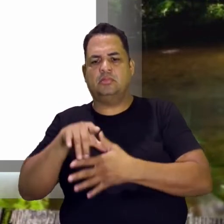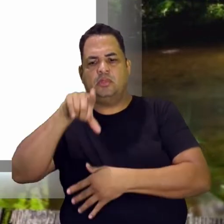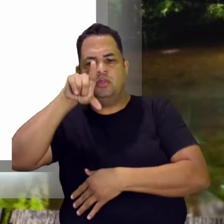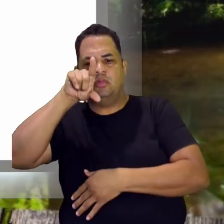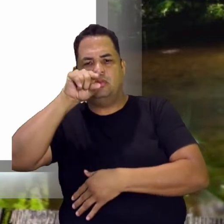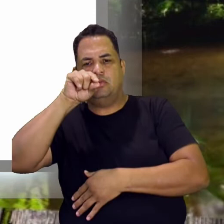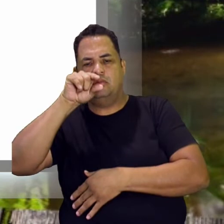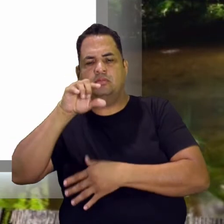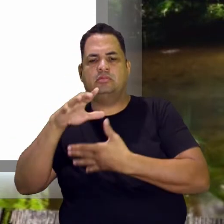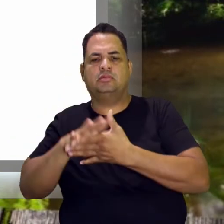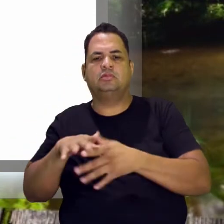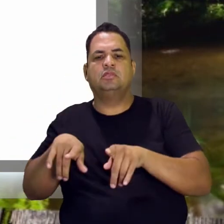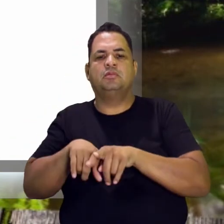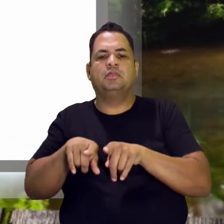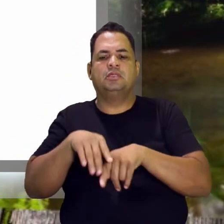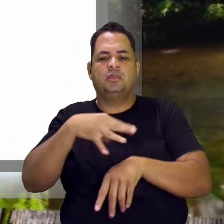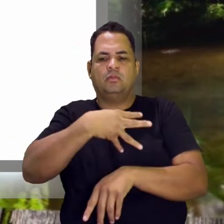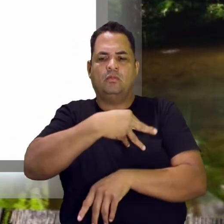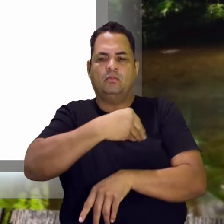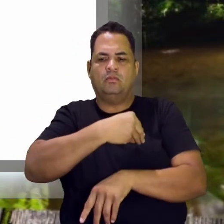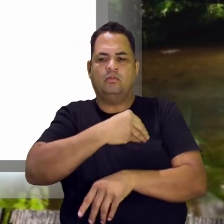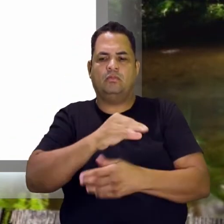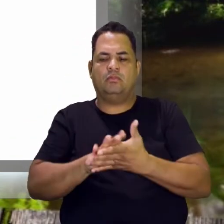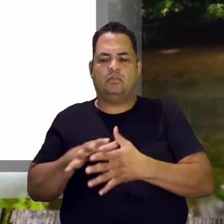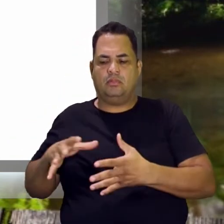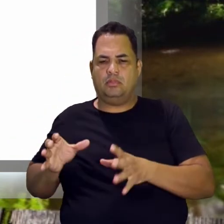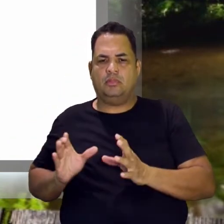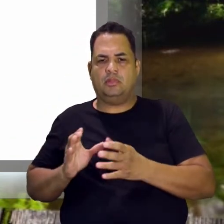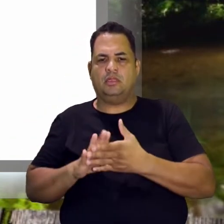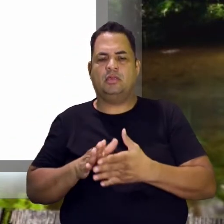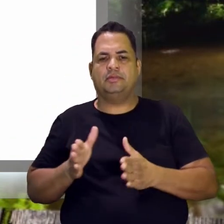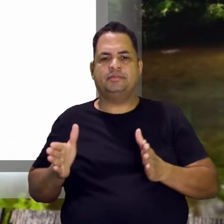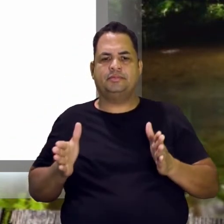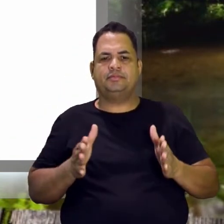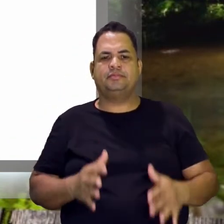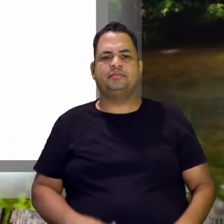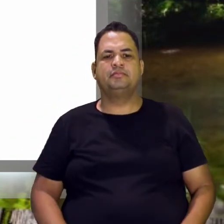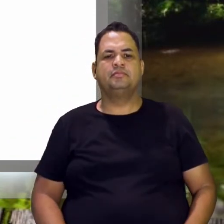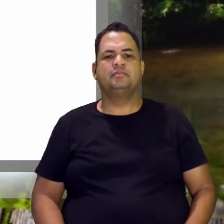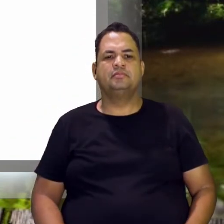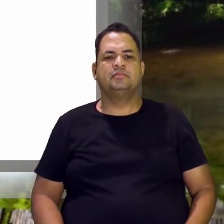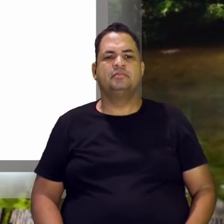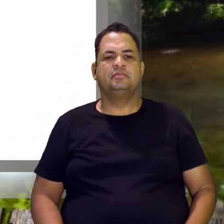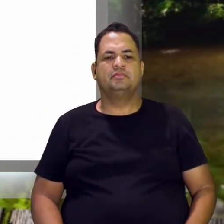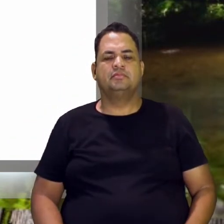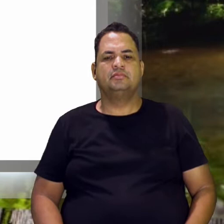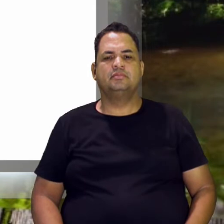e os mamíferos, que é justamente esse período aqui, cadê?